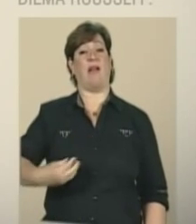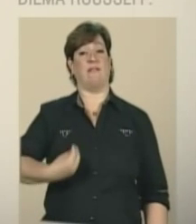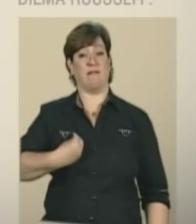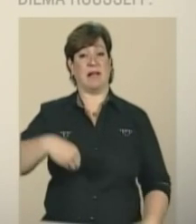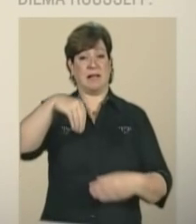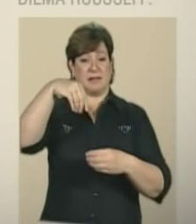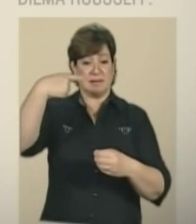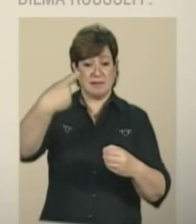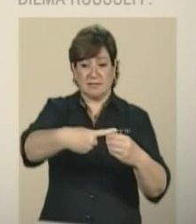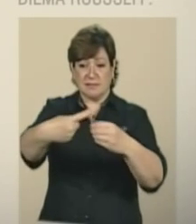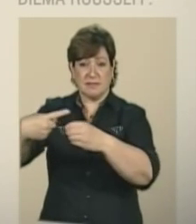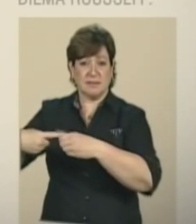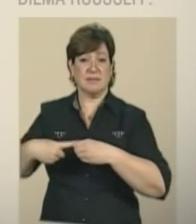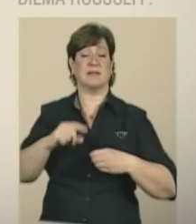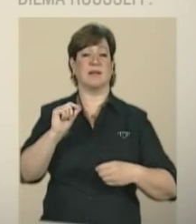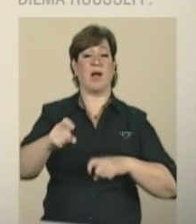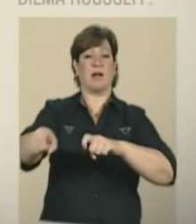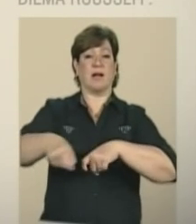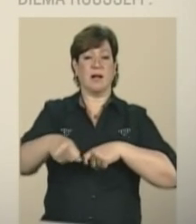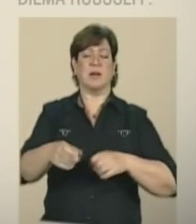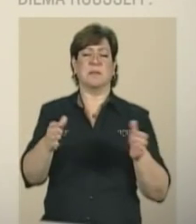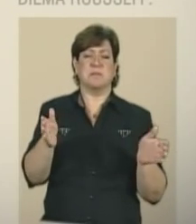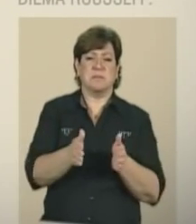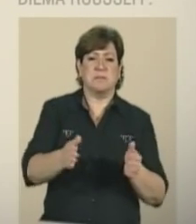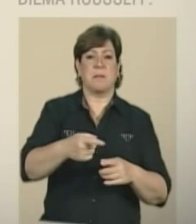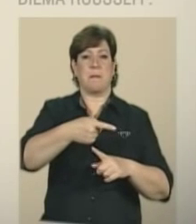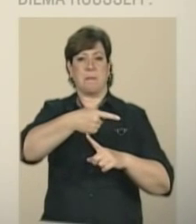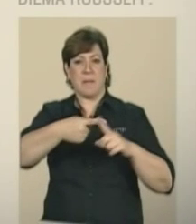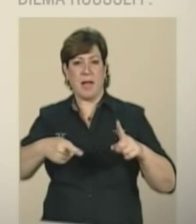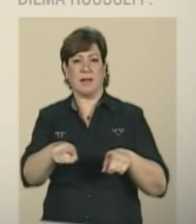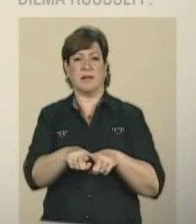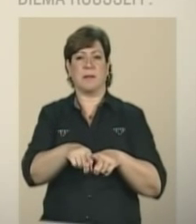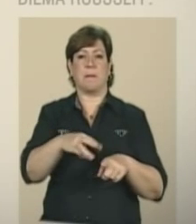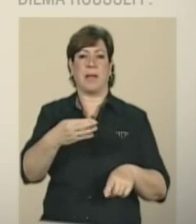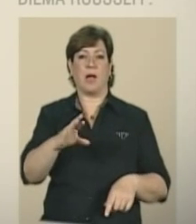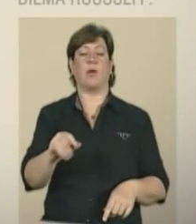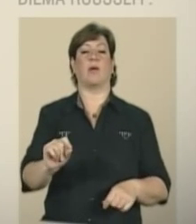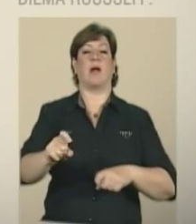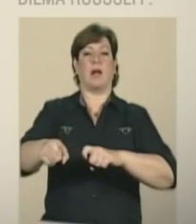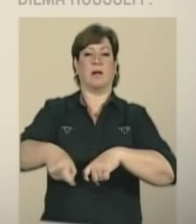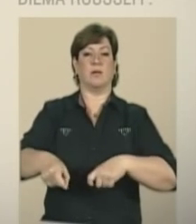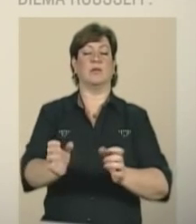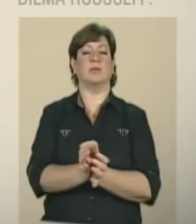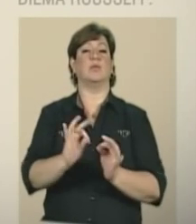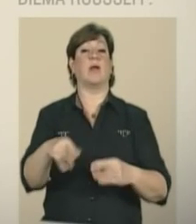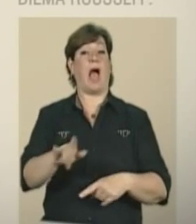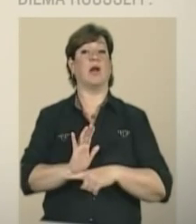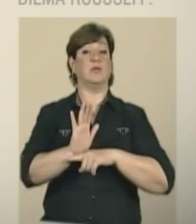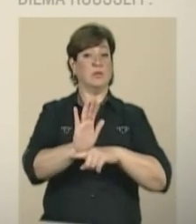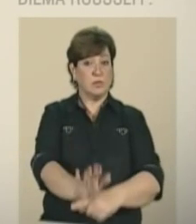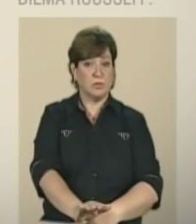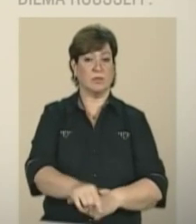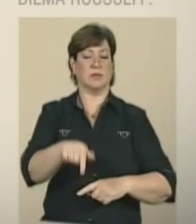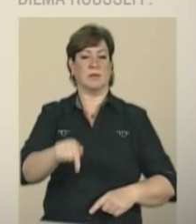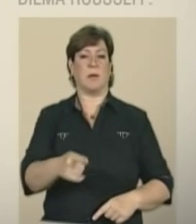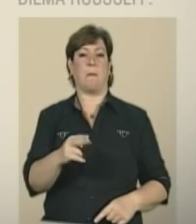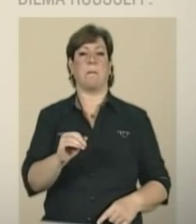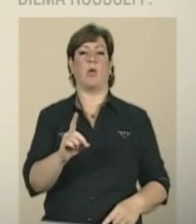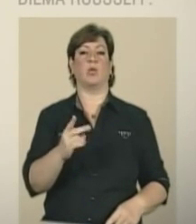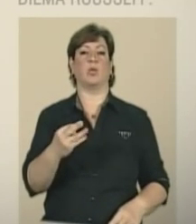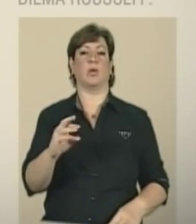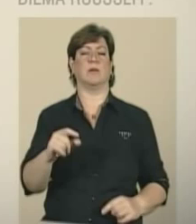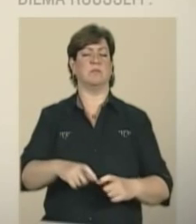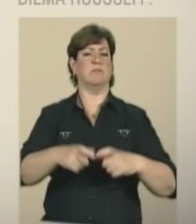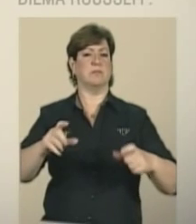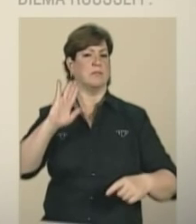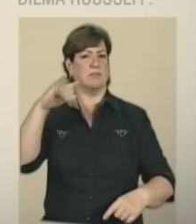agricultores familiares pequenos médios e grandes produtores que fazem do Brasil um dos maiores exportadores de alimentos do